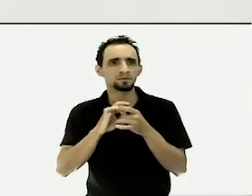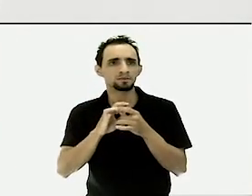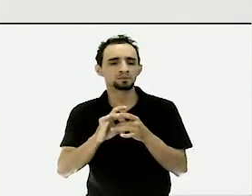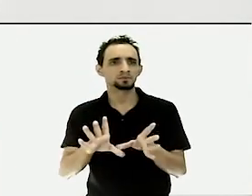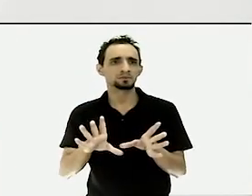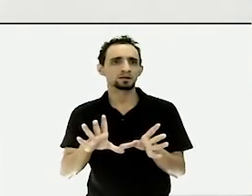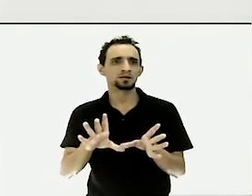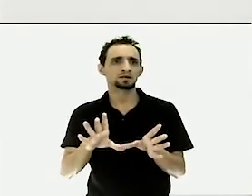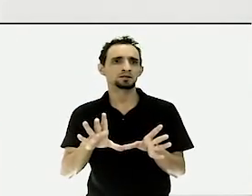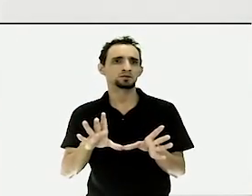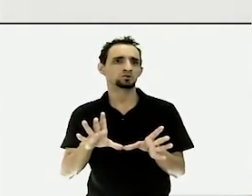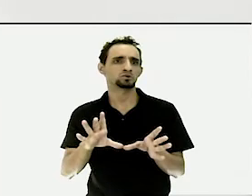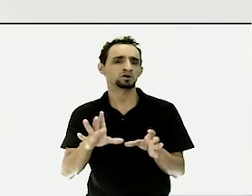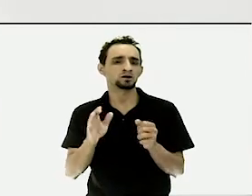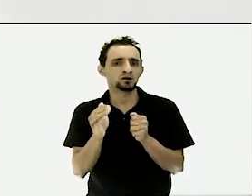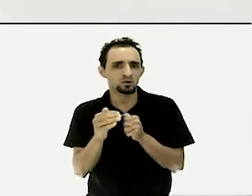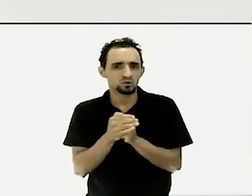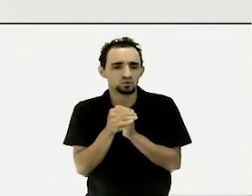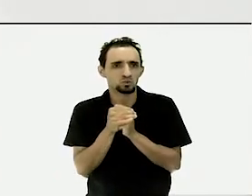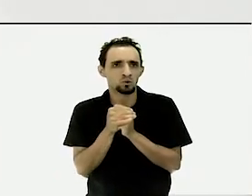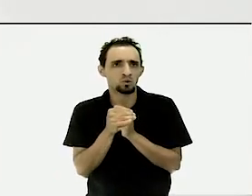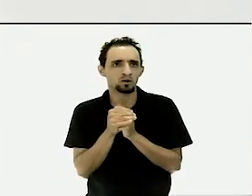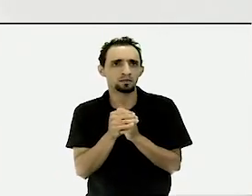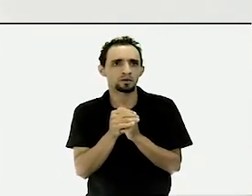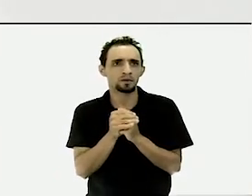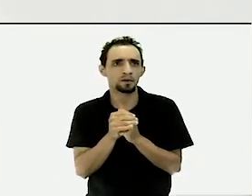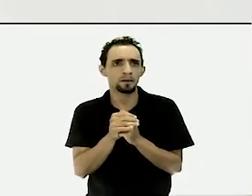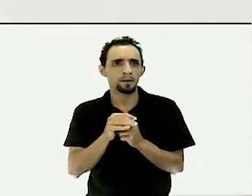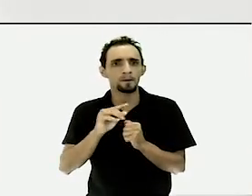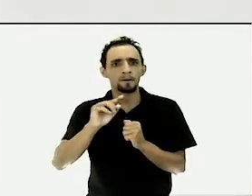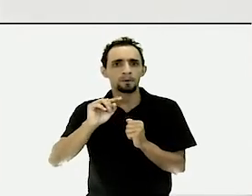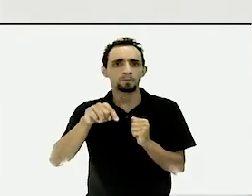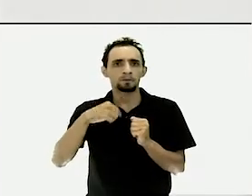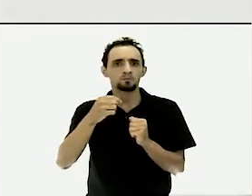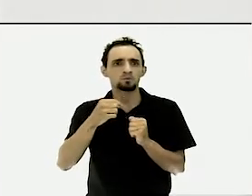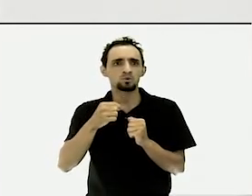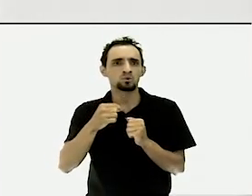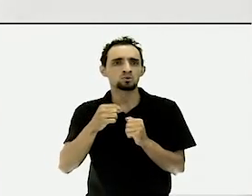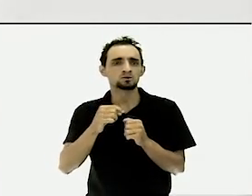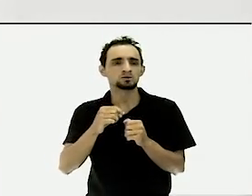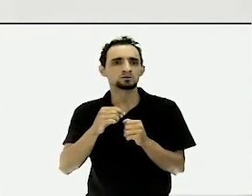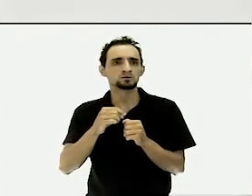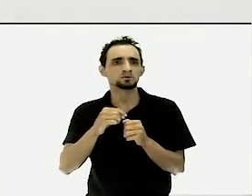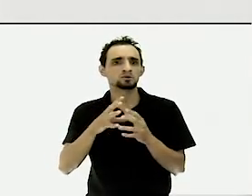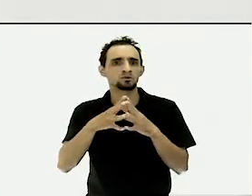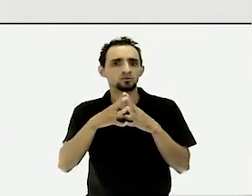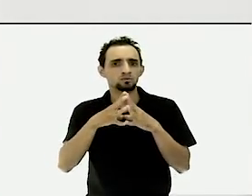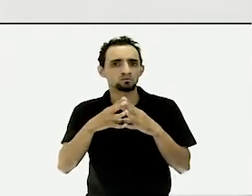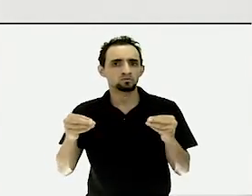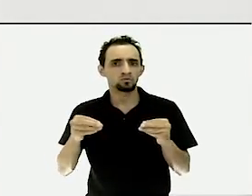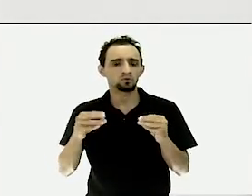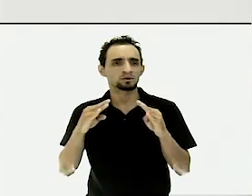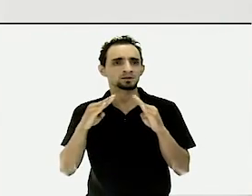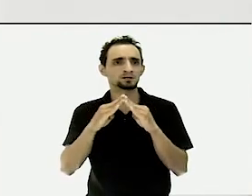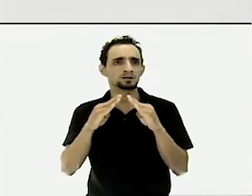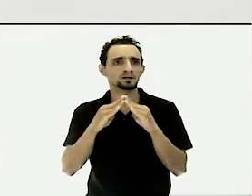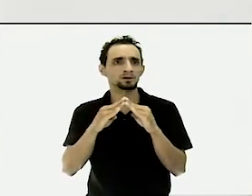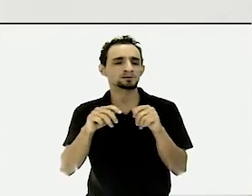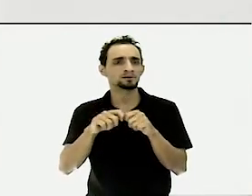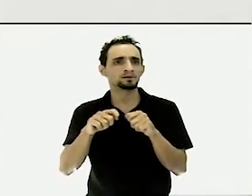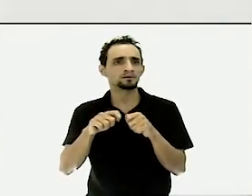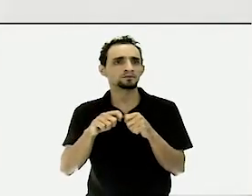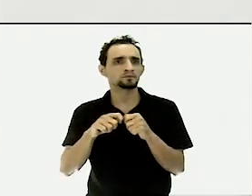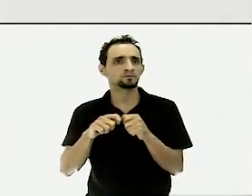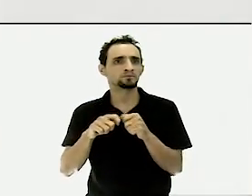namorados? Por namorados, matando meninas. Tá? Então isso tem que ser propagado muito, para que essa covardia